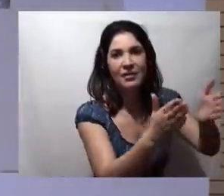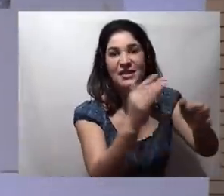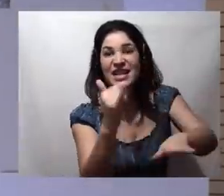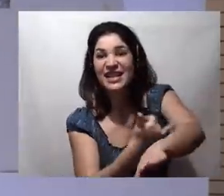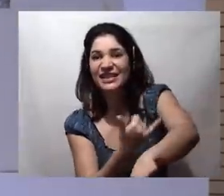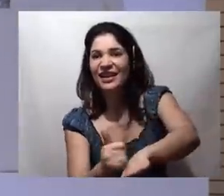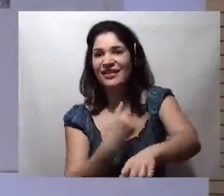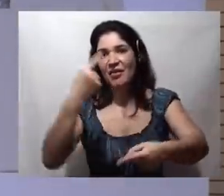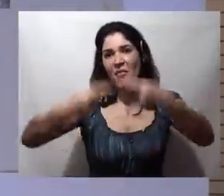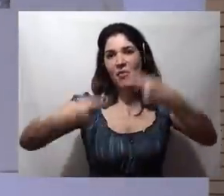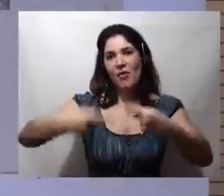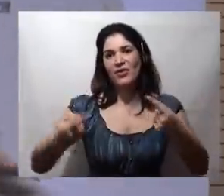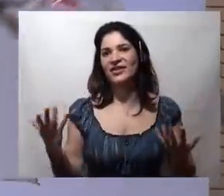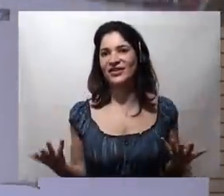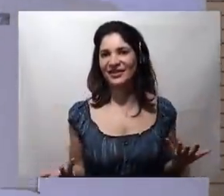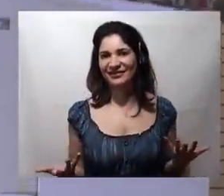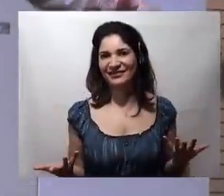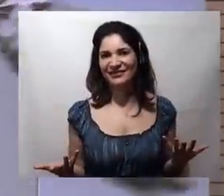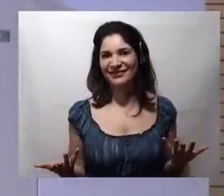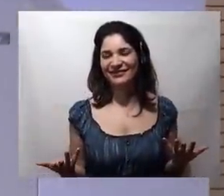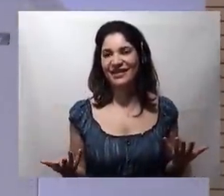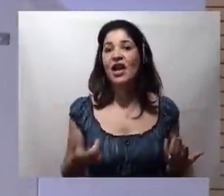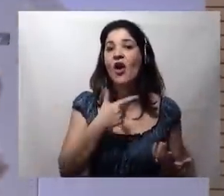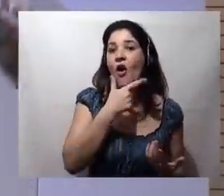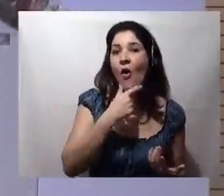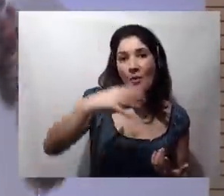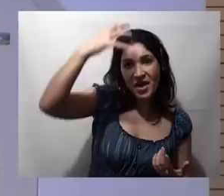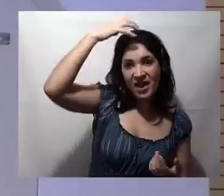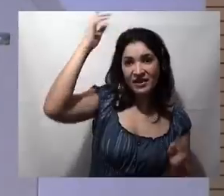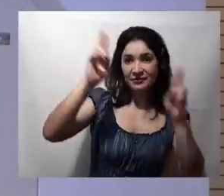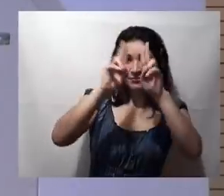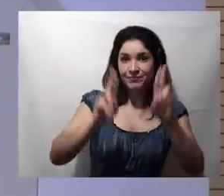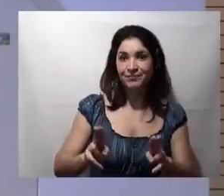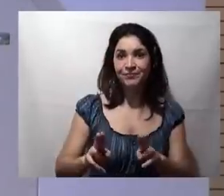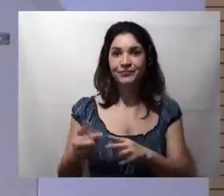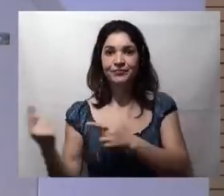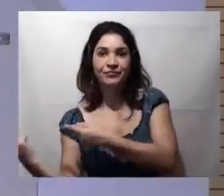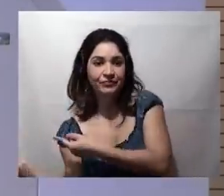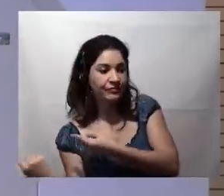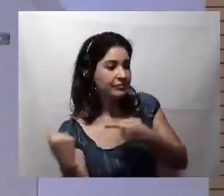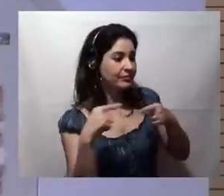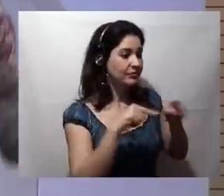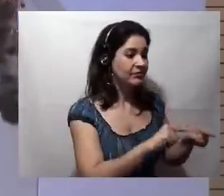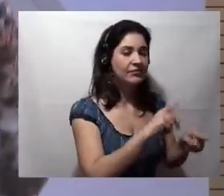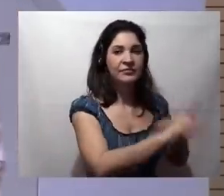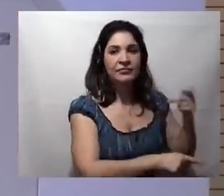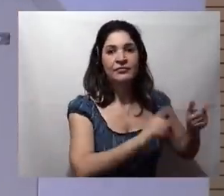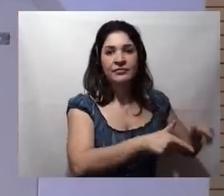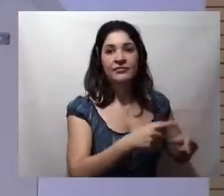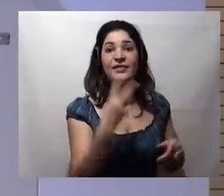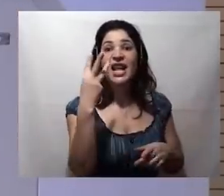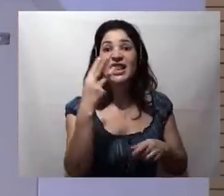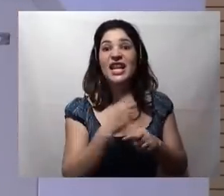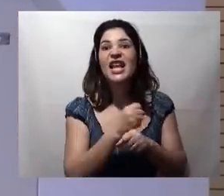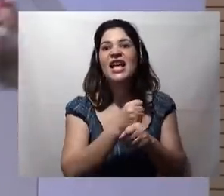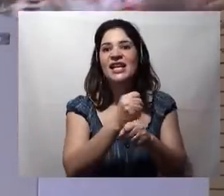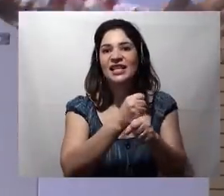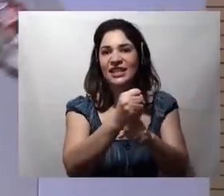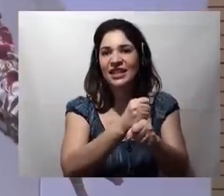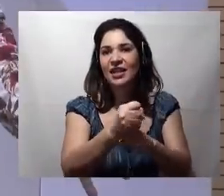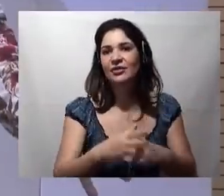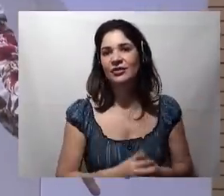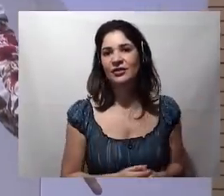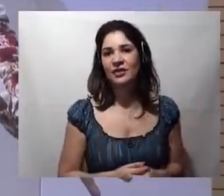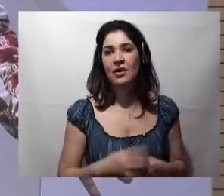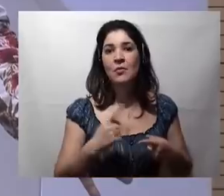política daquele tempo e aí na boca do nosor cercou jerusalém três anos três anos